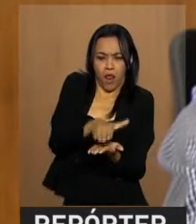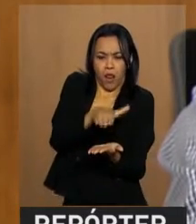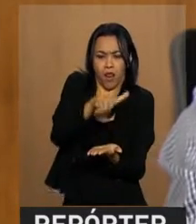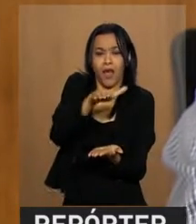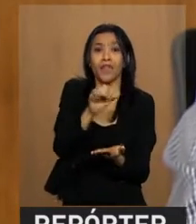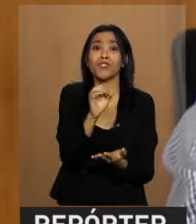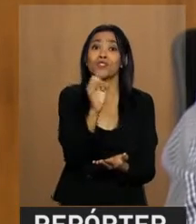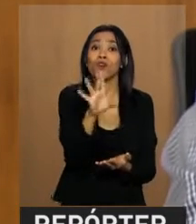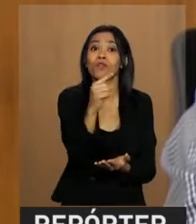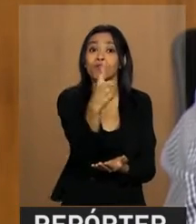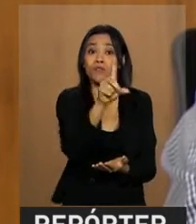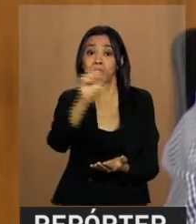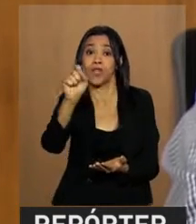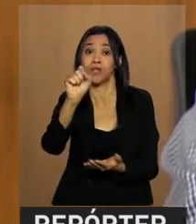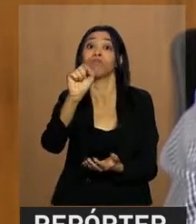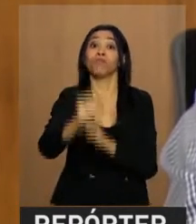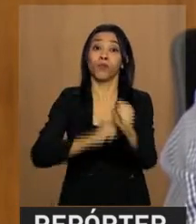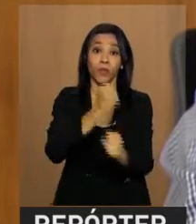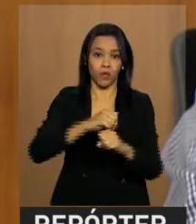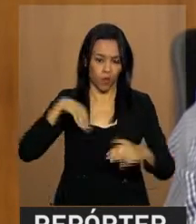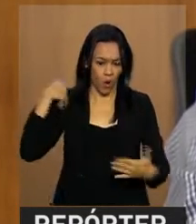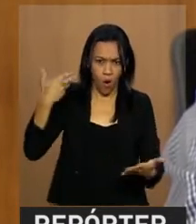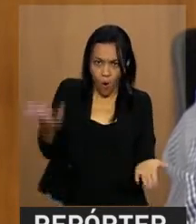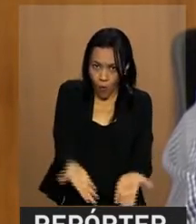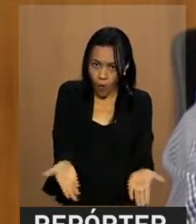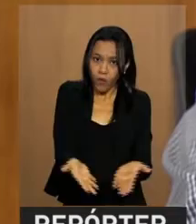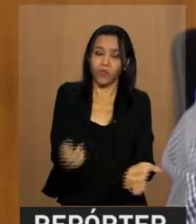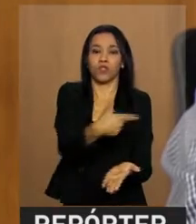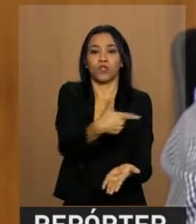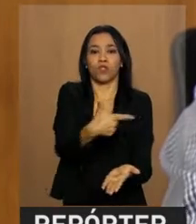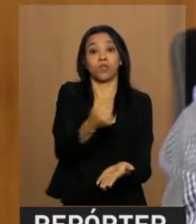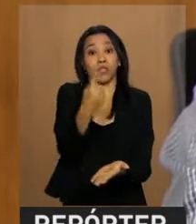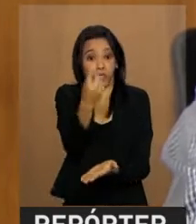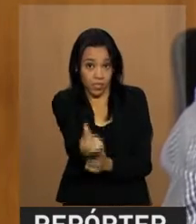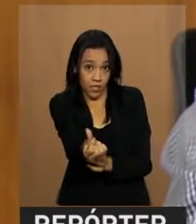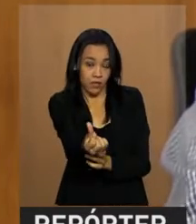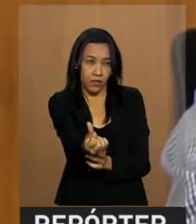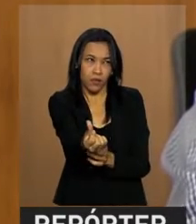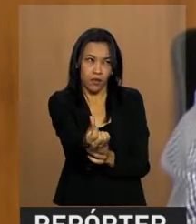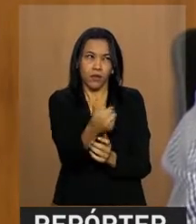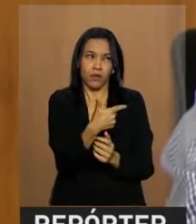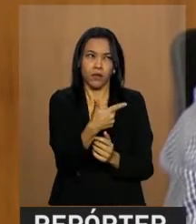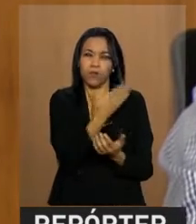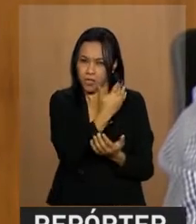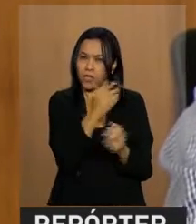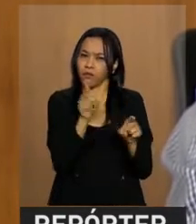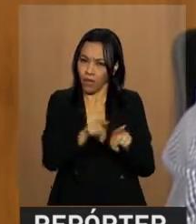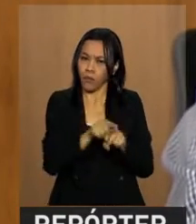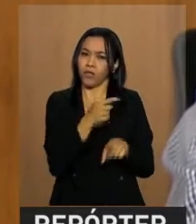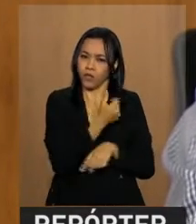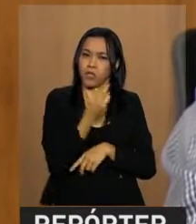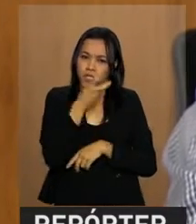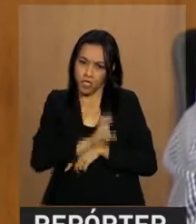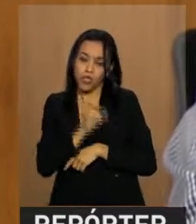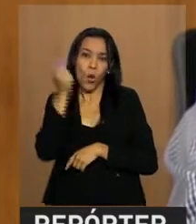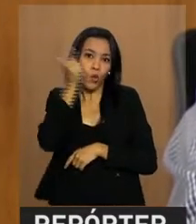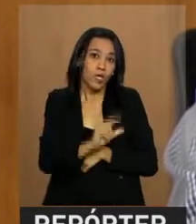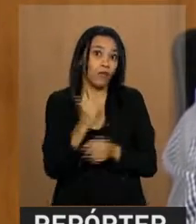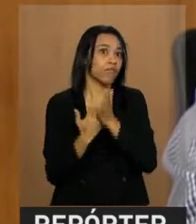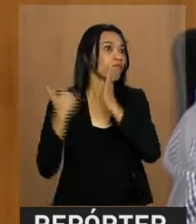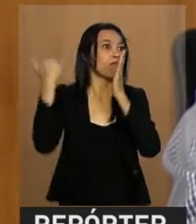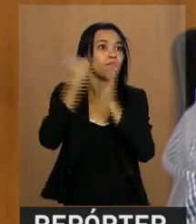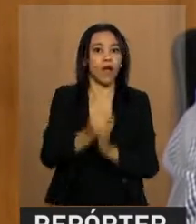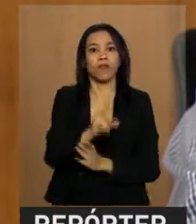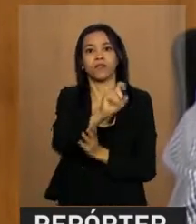artigos por ano em toda a universidade hoje 2 2016 e no ano passado 2015 você consegue mais de 100 artigos